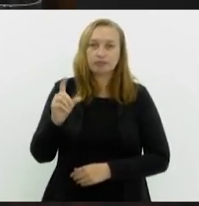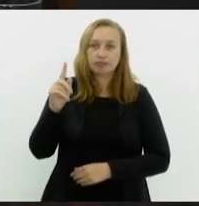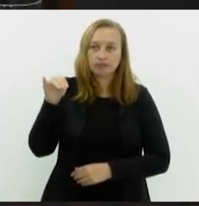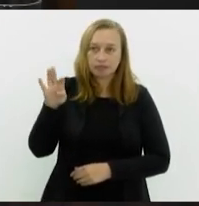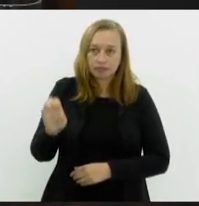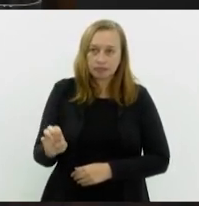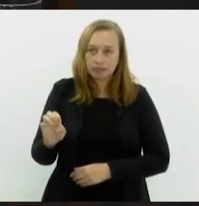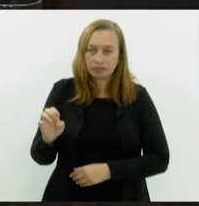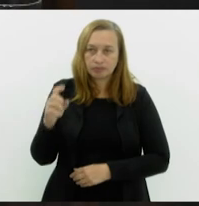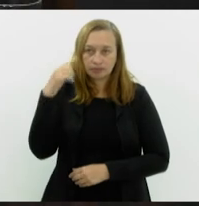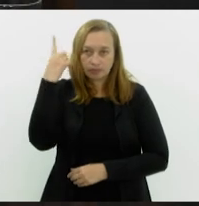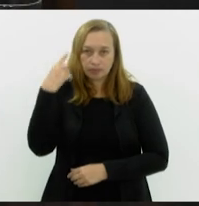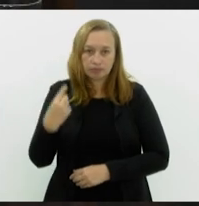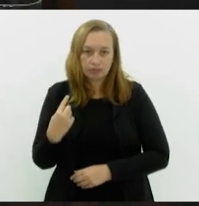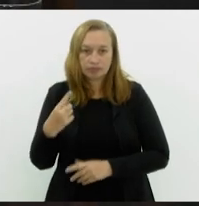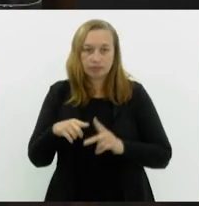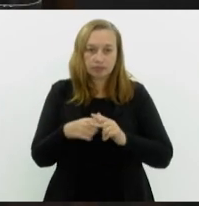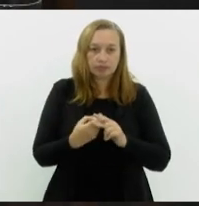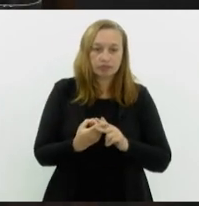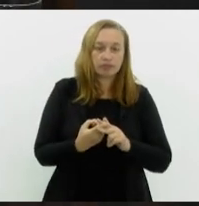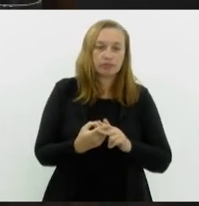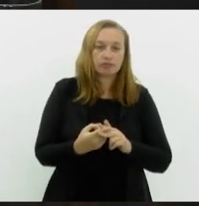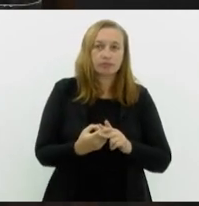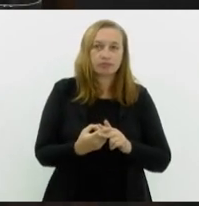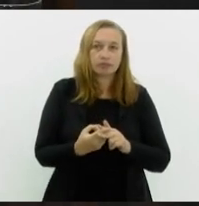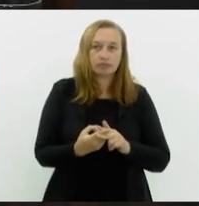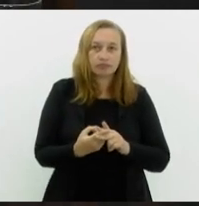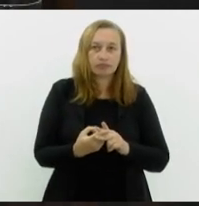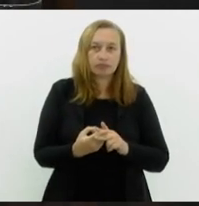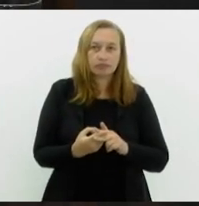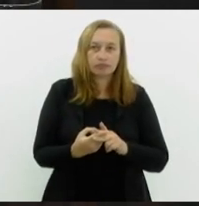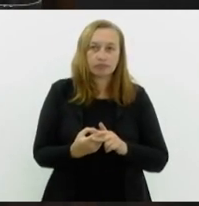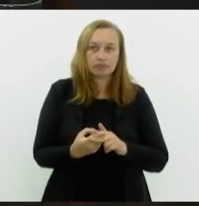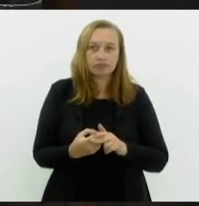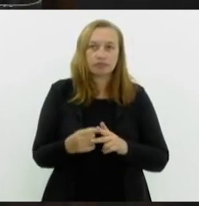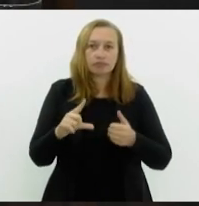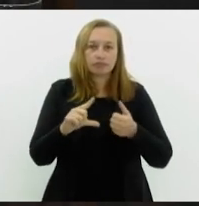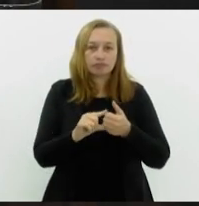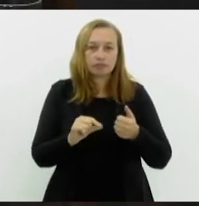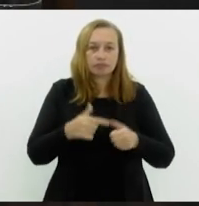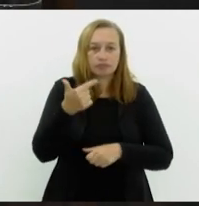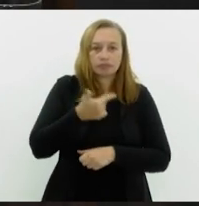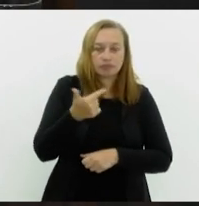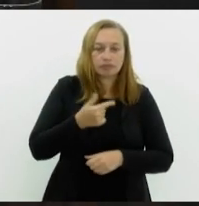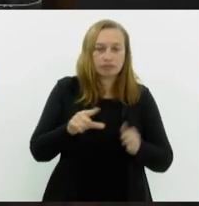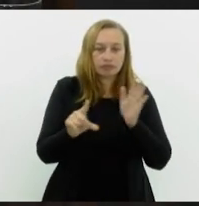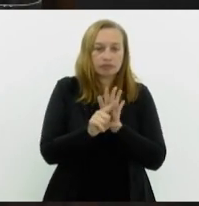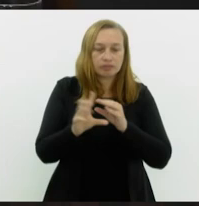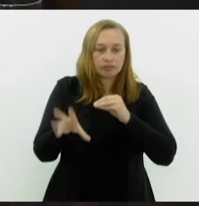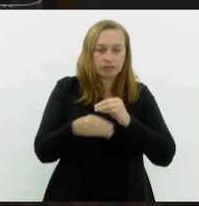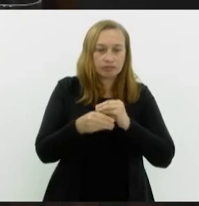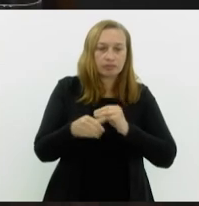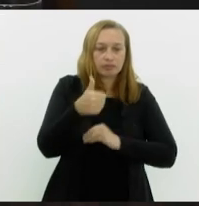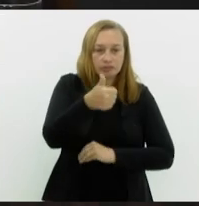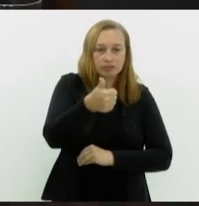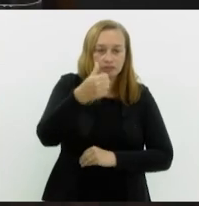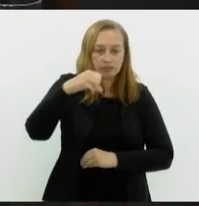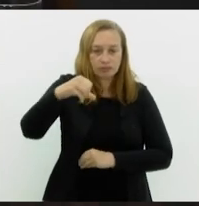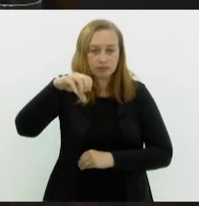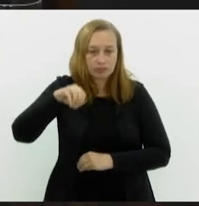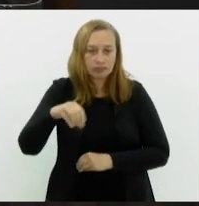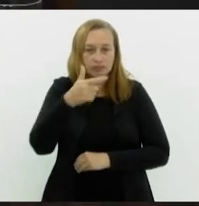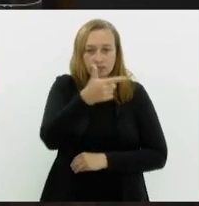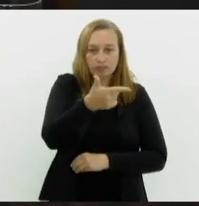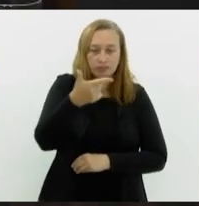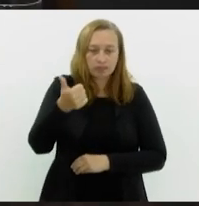e Dani Monteiro, que altera o inciso do artigo 2º da Lei Complementar 190, de 12 de